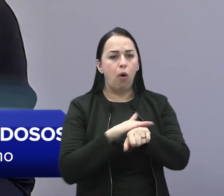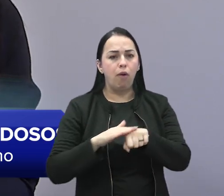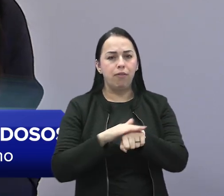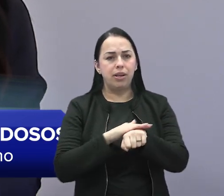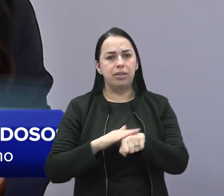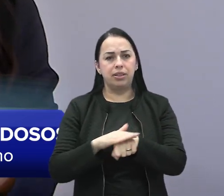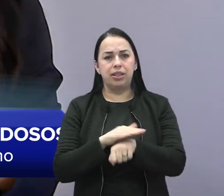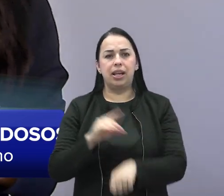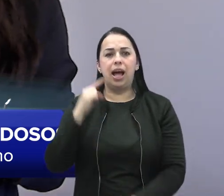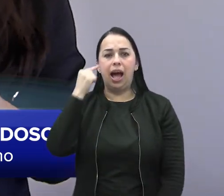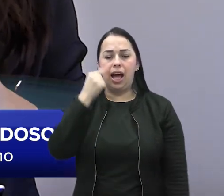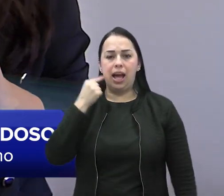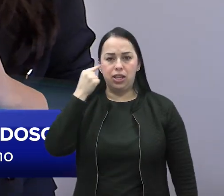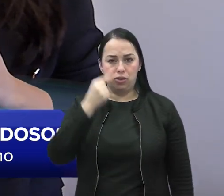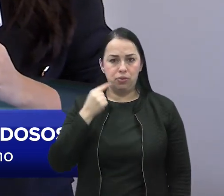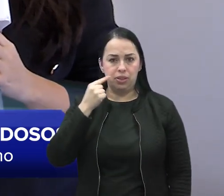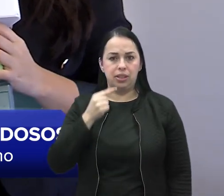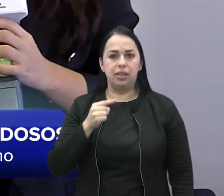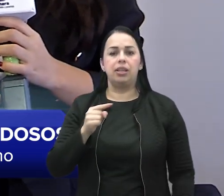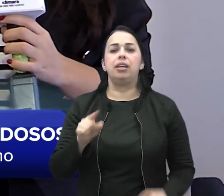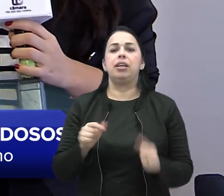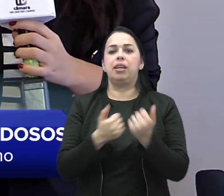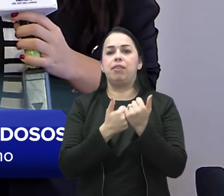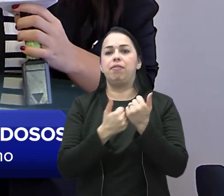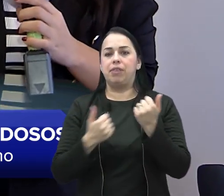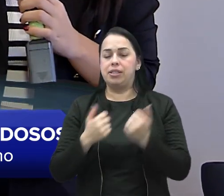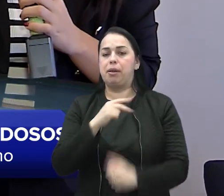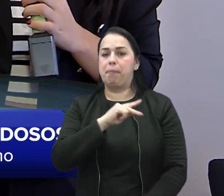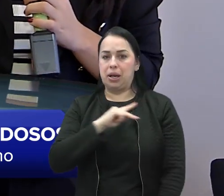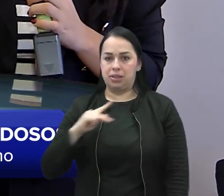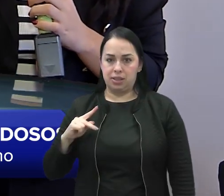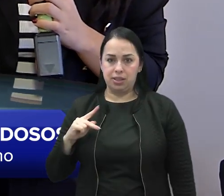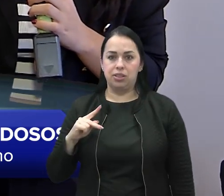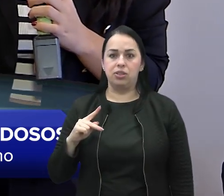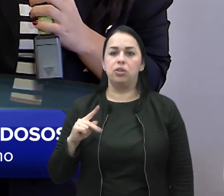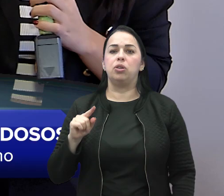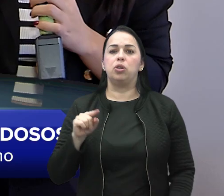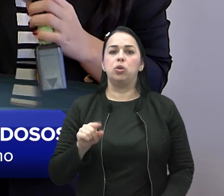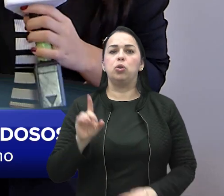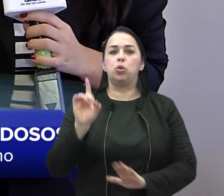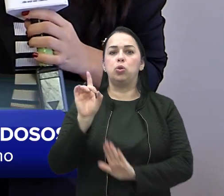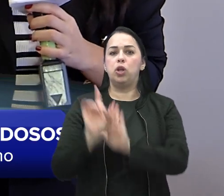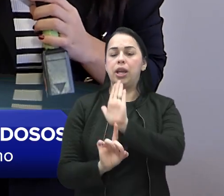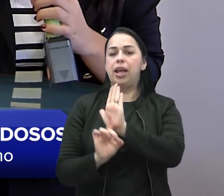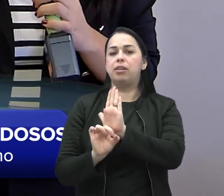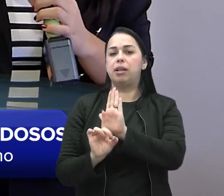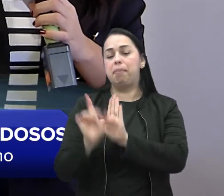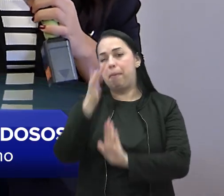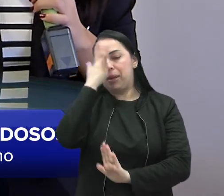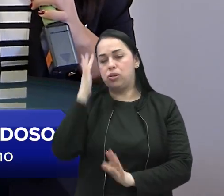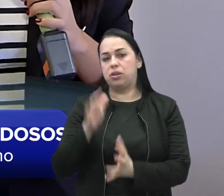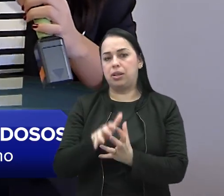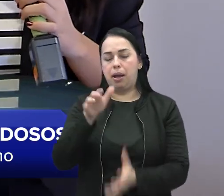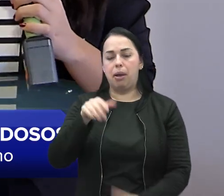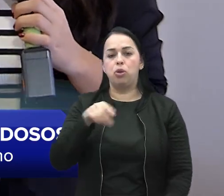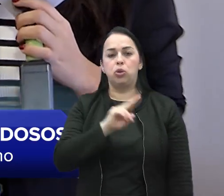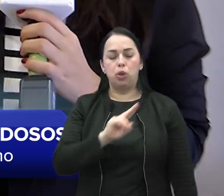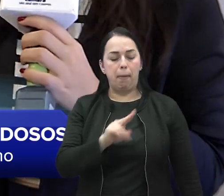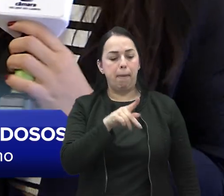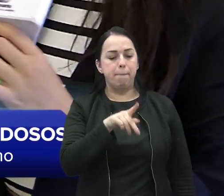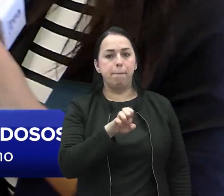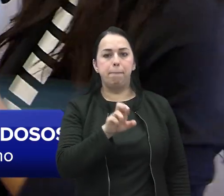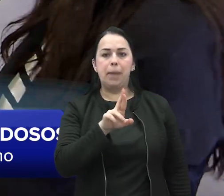sobre este assunto com a advogada e vice-presidente da Comissão de Direitos da Pessoa Idosa, a